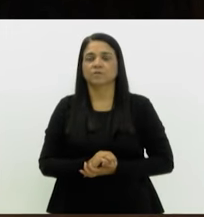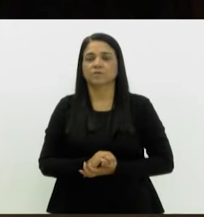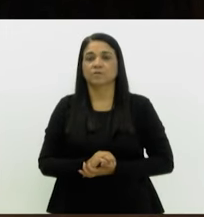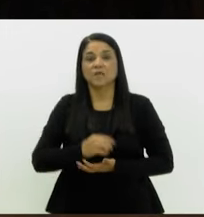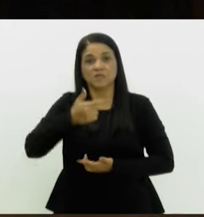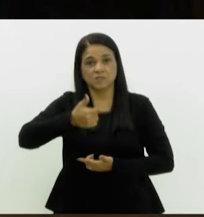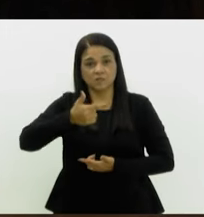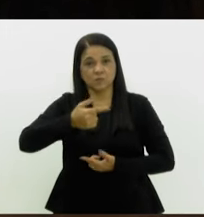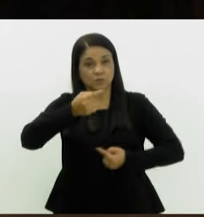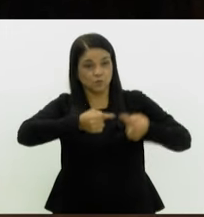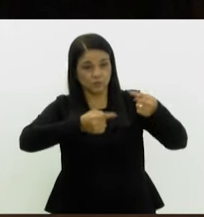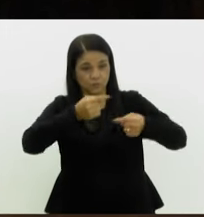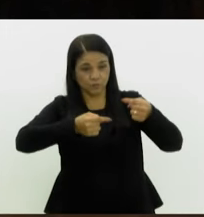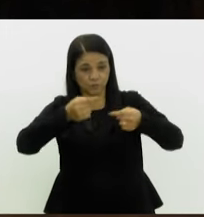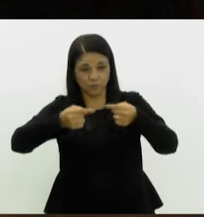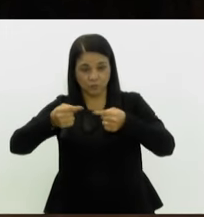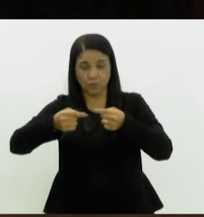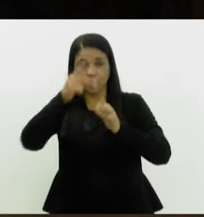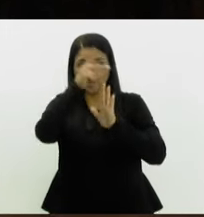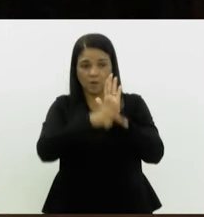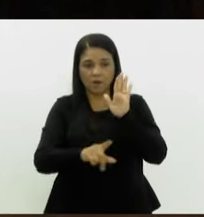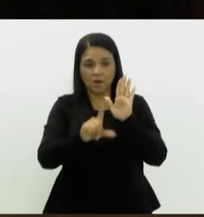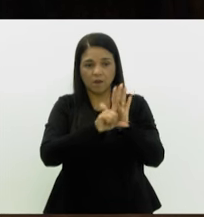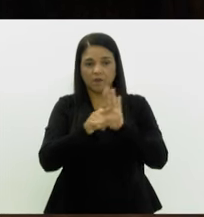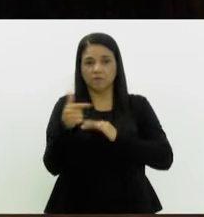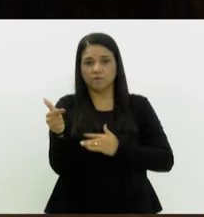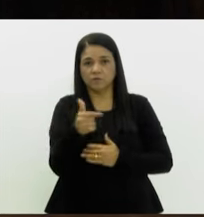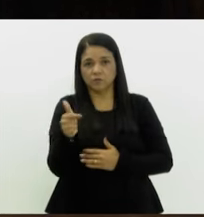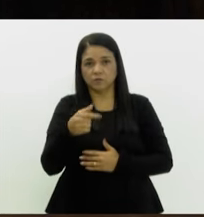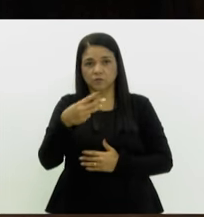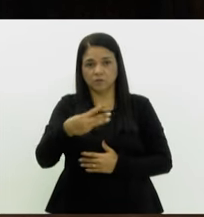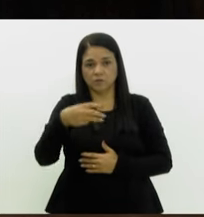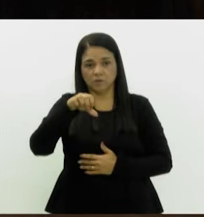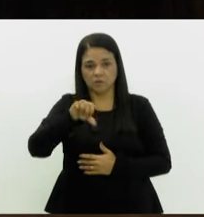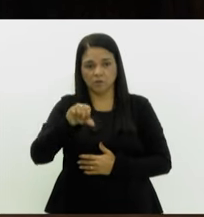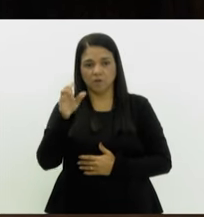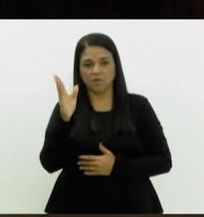Em segunda discussão, projeto de lei número